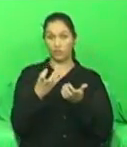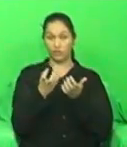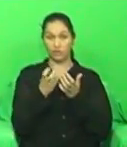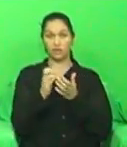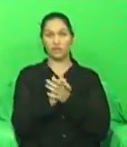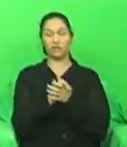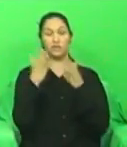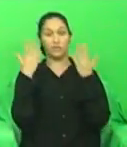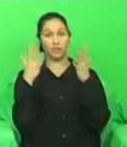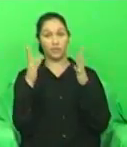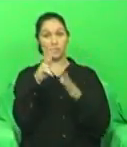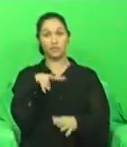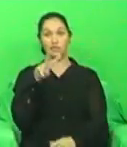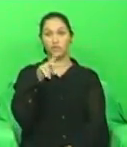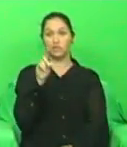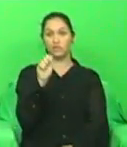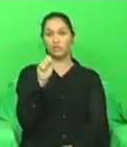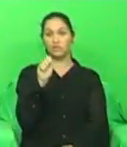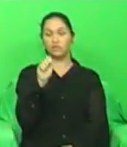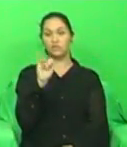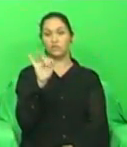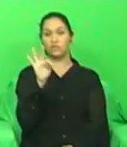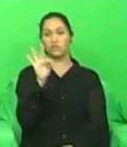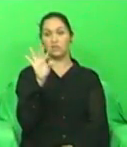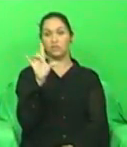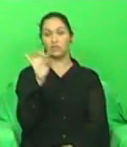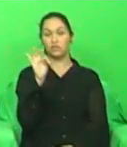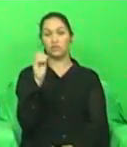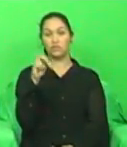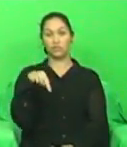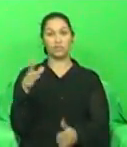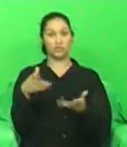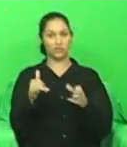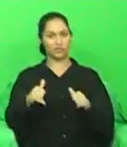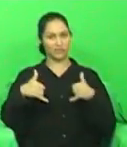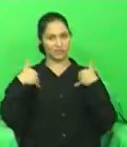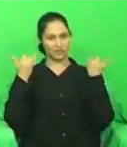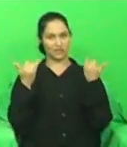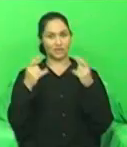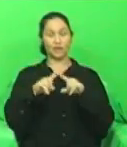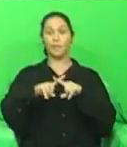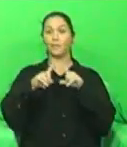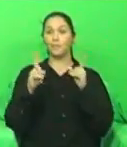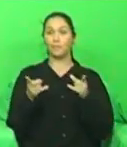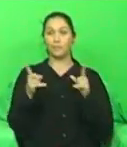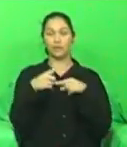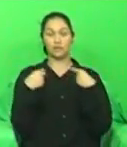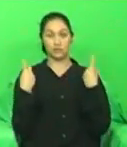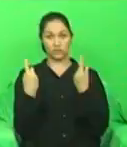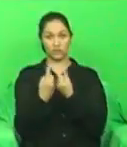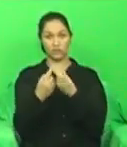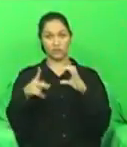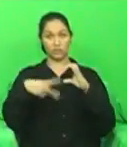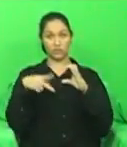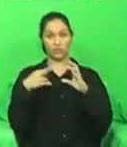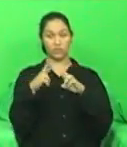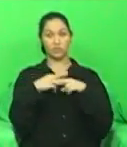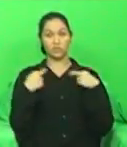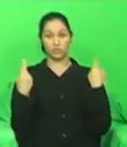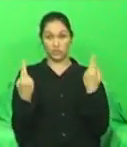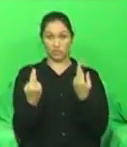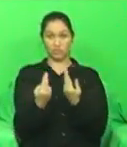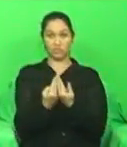está de aniversário hoje e dizer que essa casa já tomou a iniciativa de reunir se com o prefeito municipal todos os vereadores